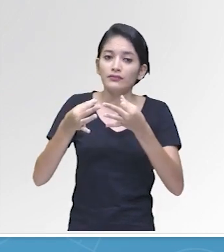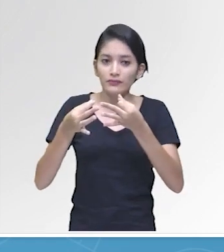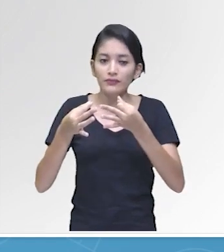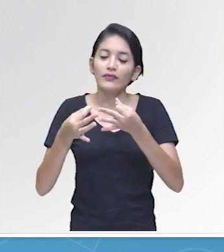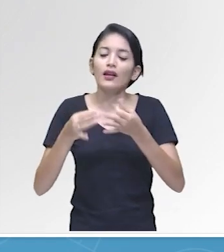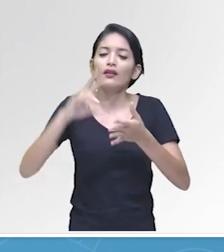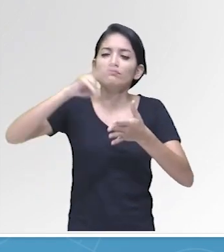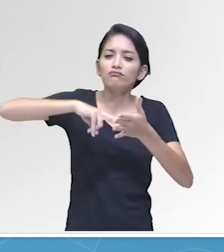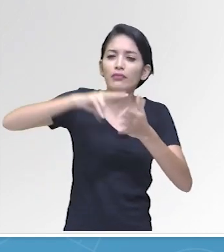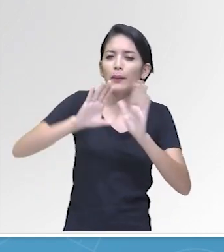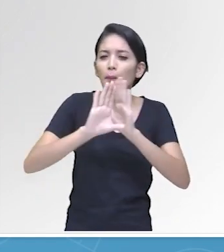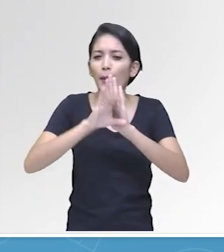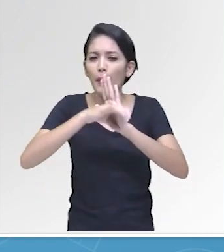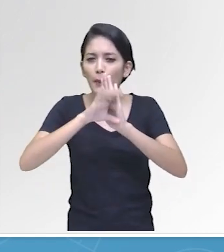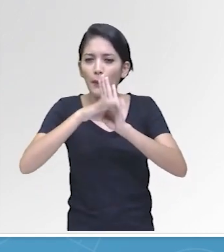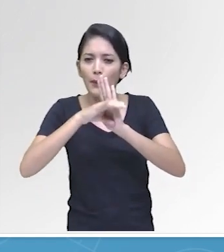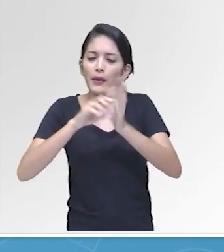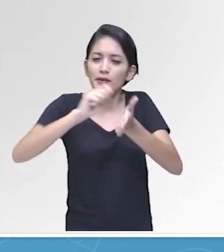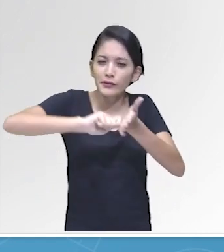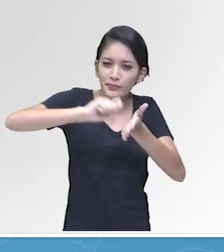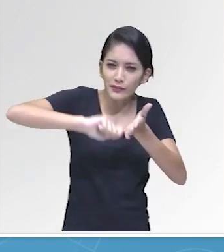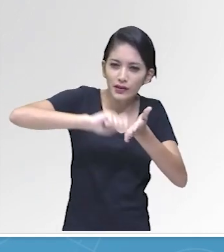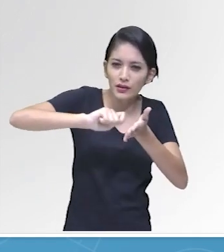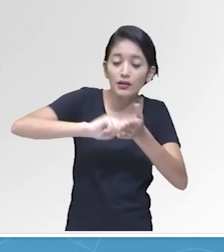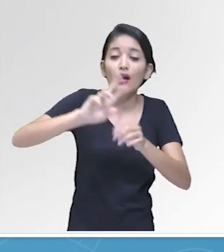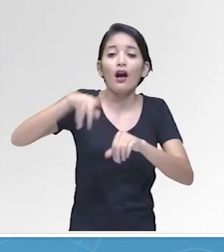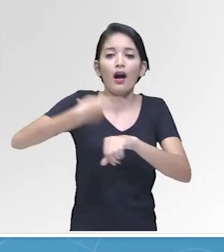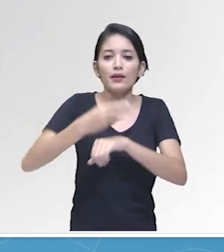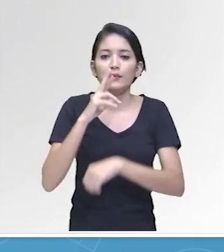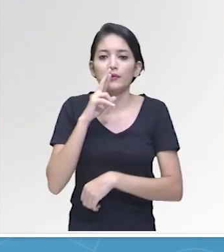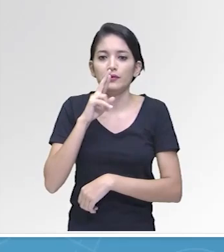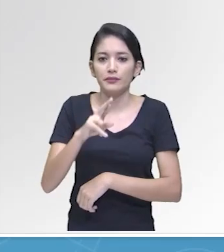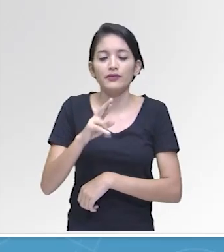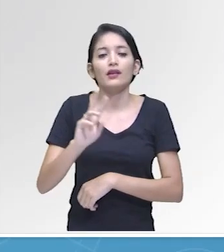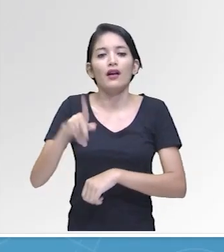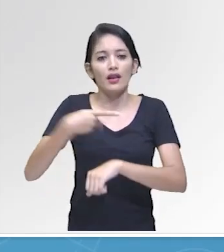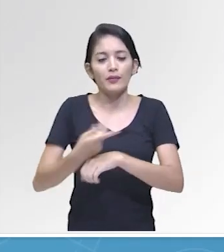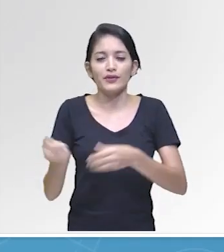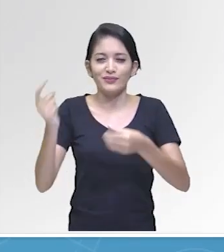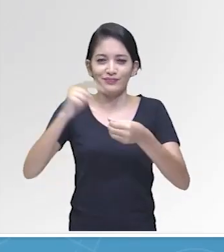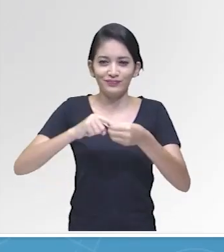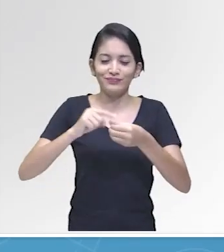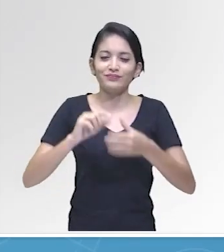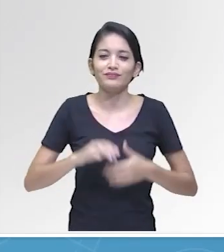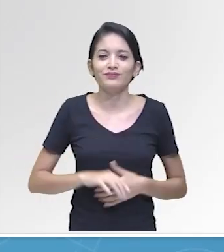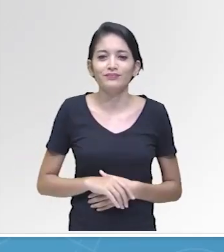seus conteúdos, nos seus apontamentos e respondam a DLI. Daqui a pouco a gente volta para corrigir.